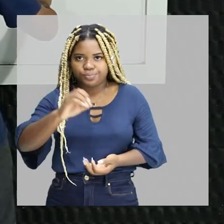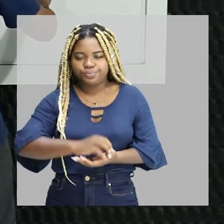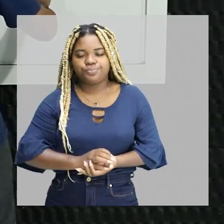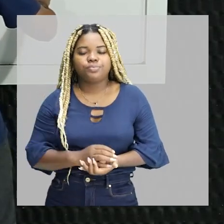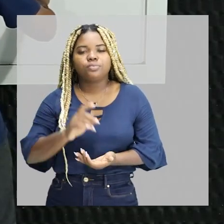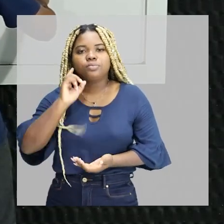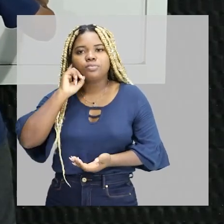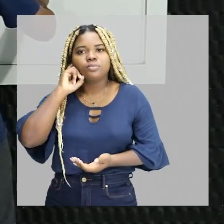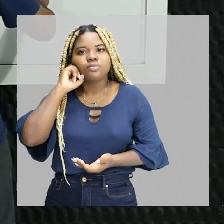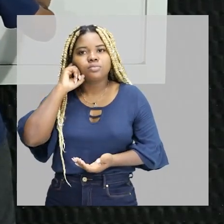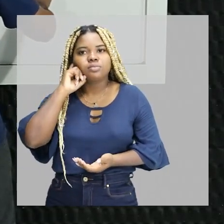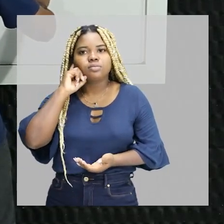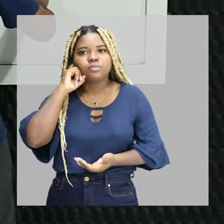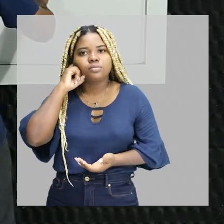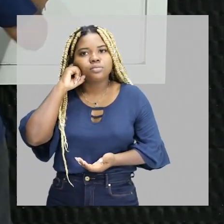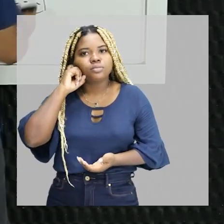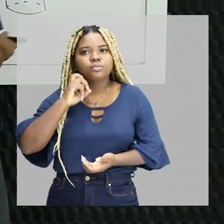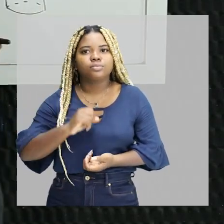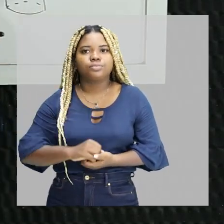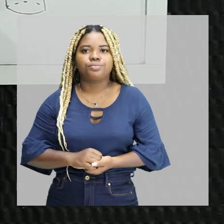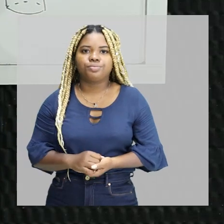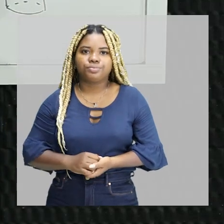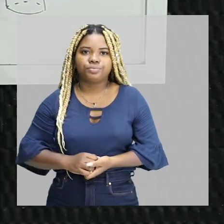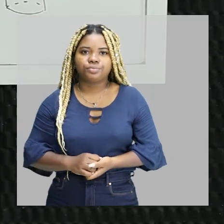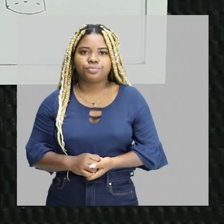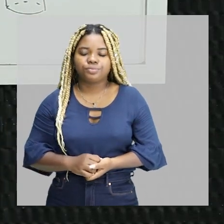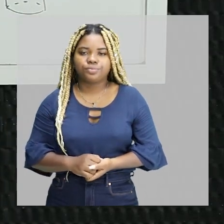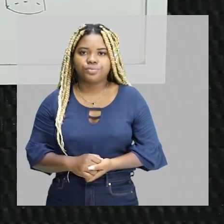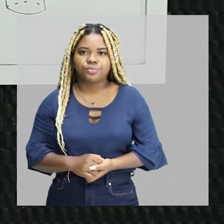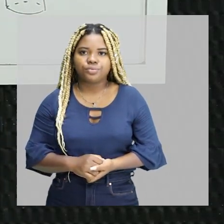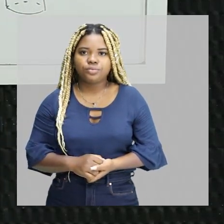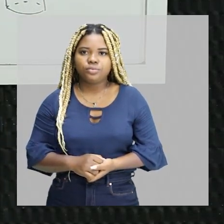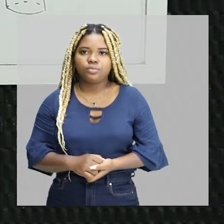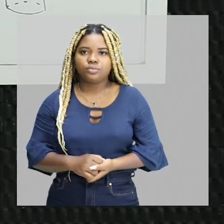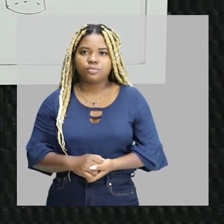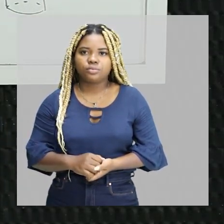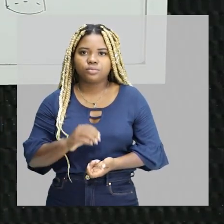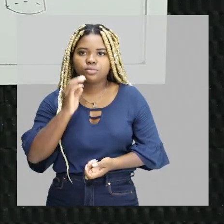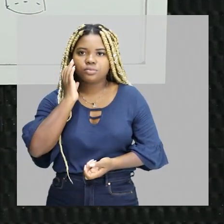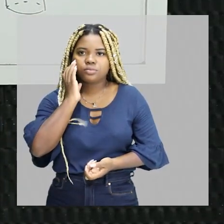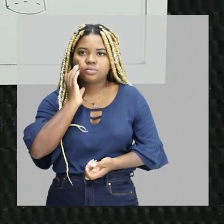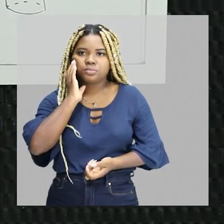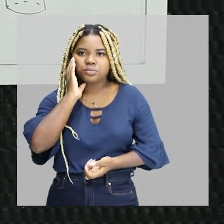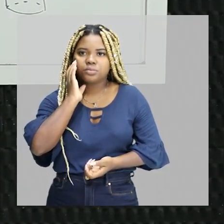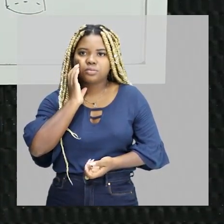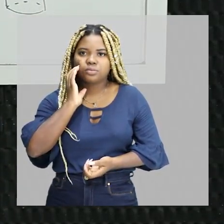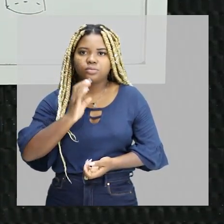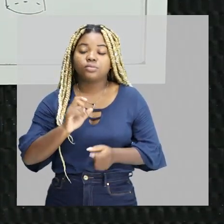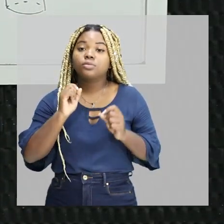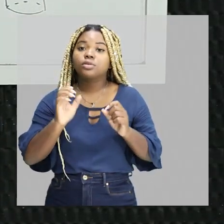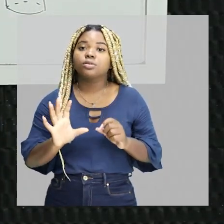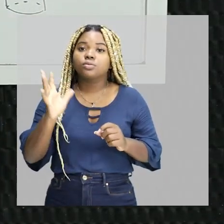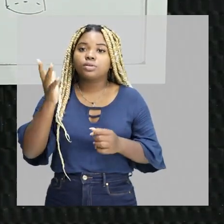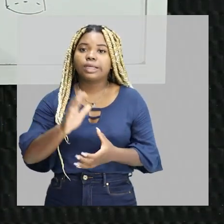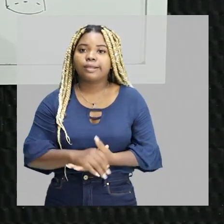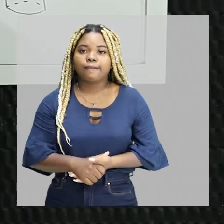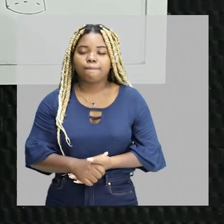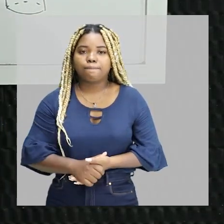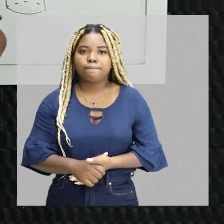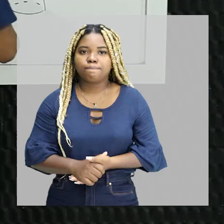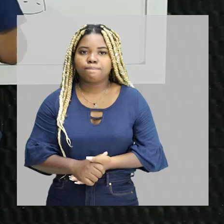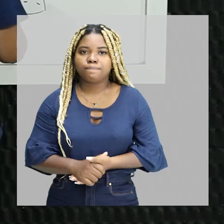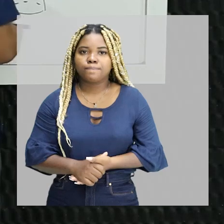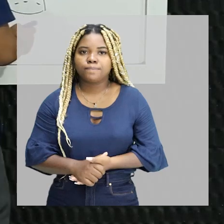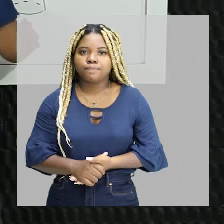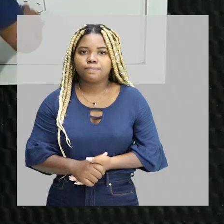Pronto. Esse corpo ocupa este local dentro do fluido. O que acontece?